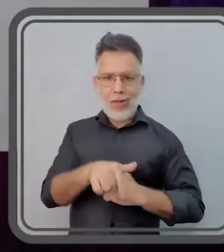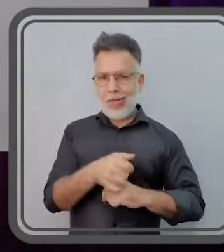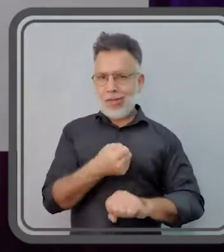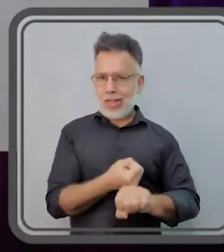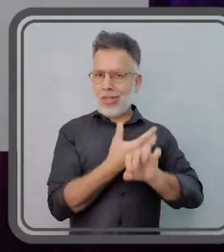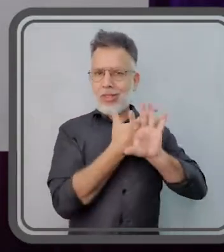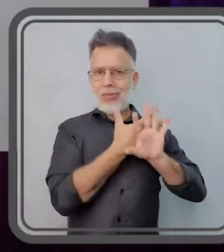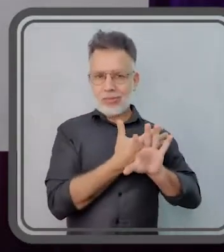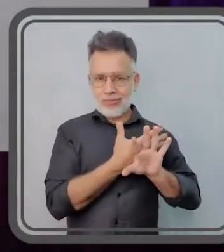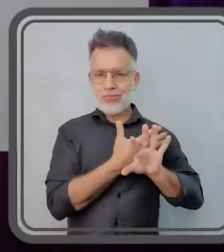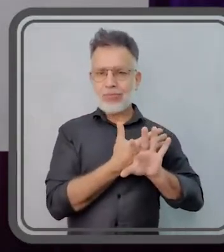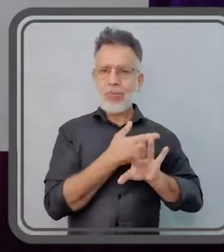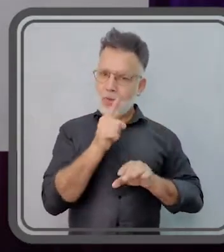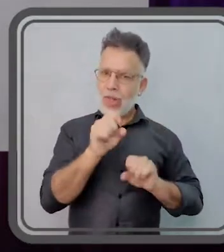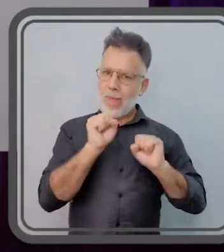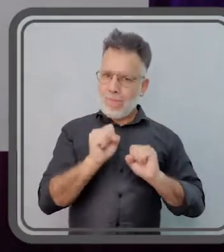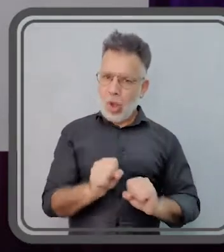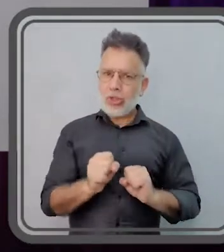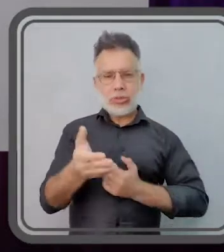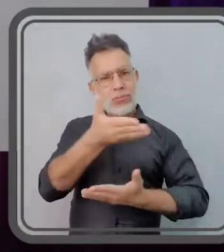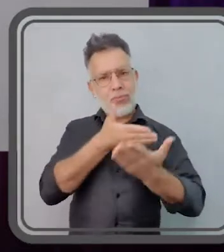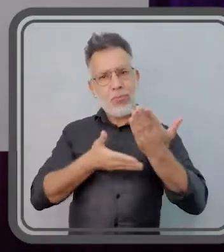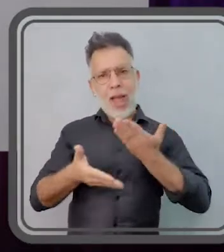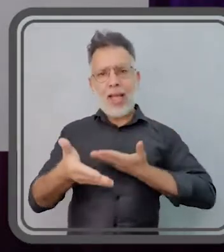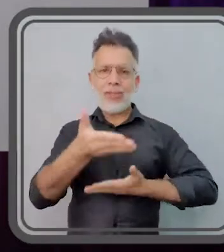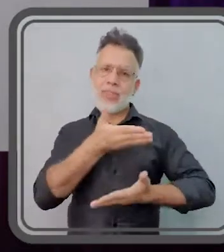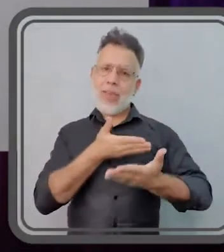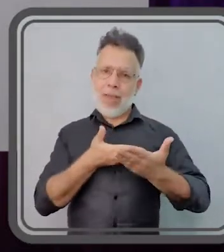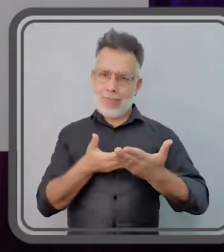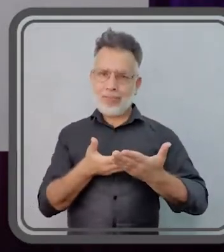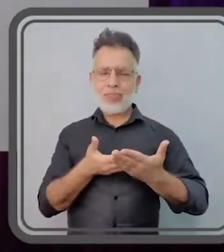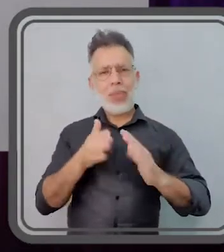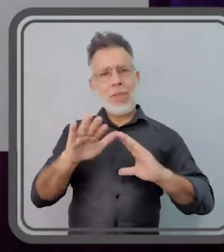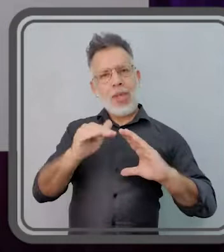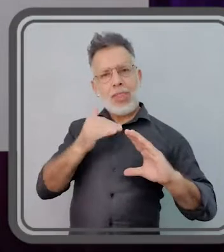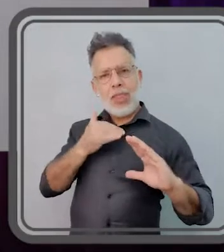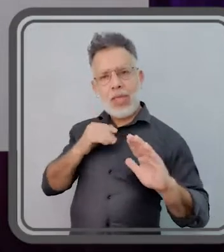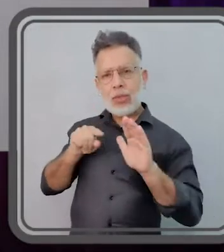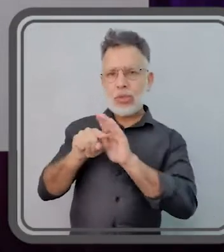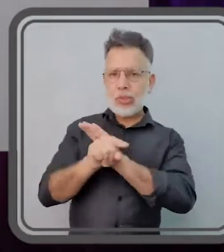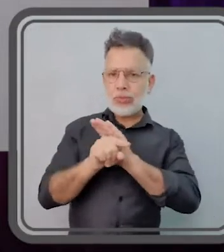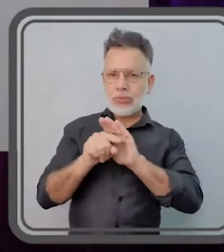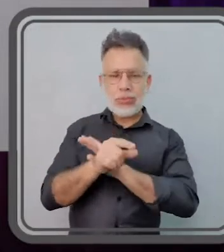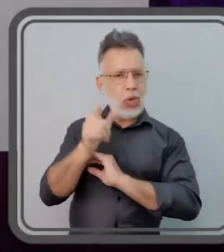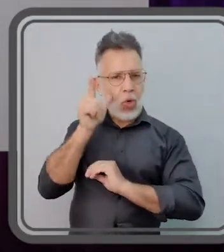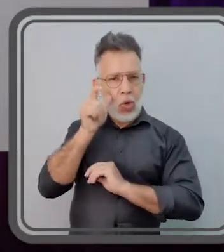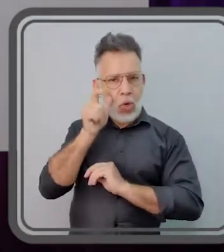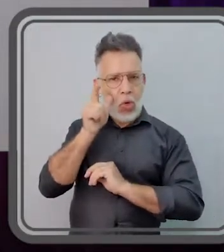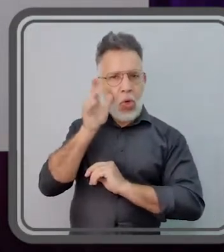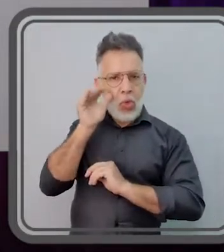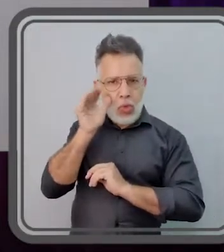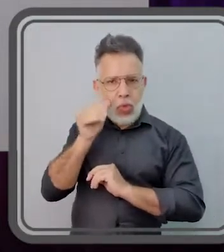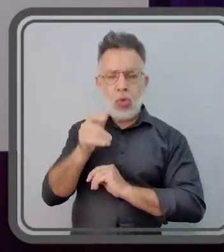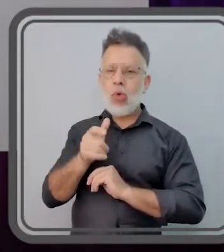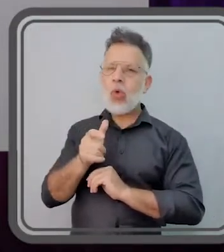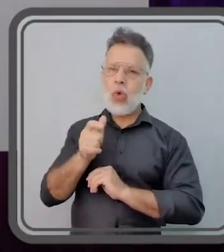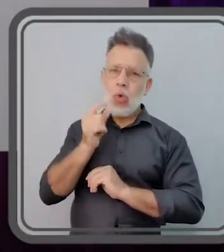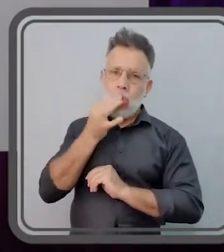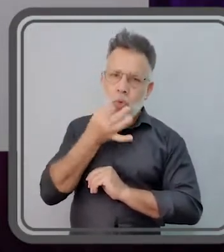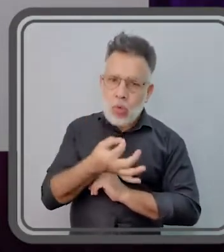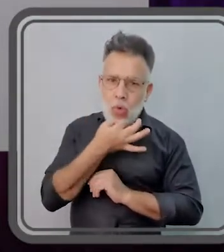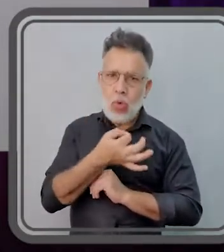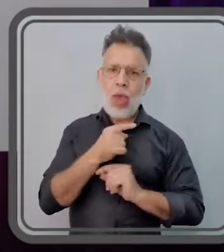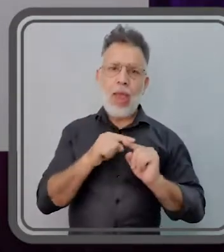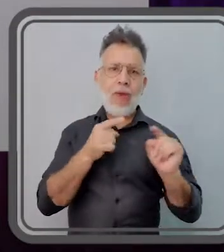nossa transmissão que vocês podem participar, né? Mandando seus comentários, falando de onde estão assistindo, né? E